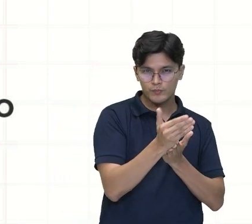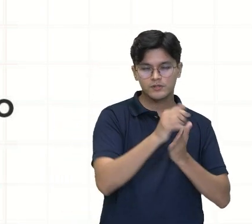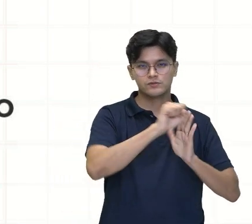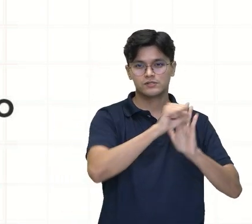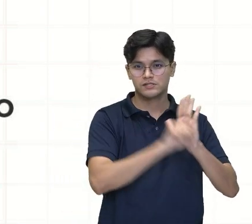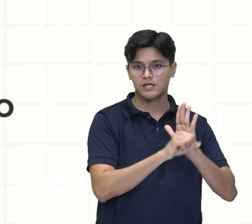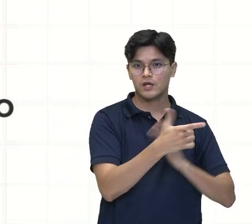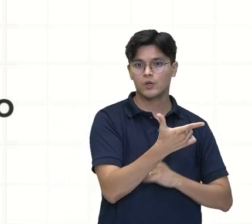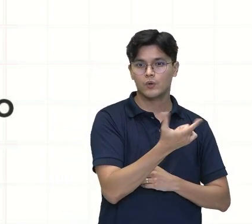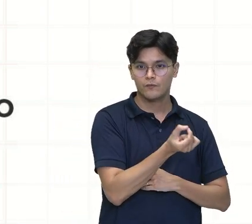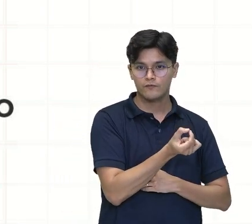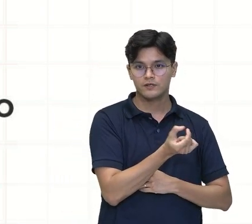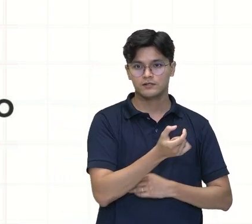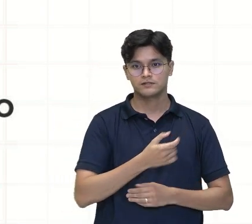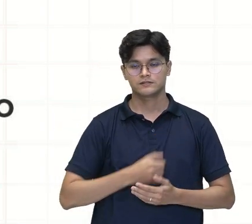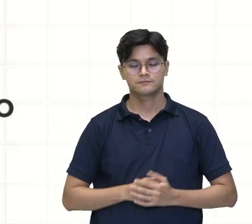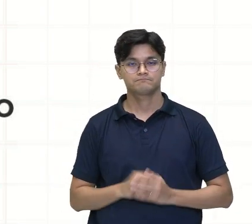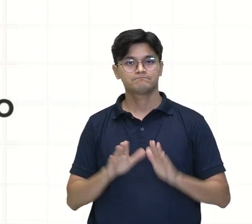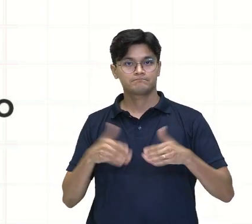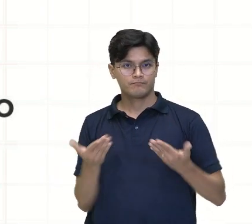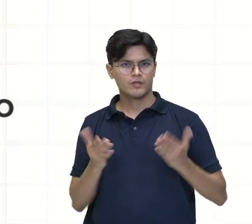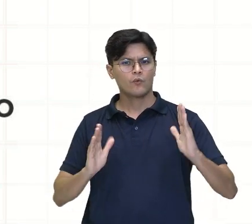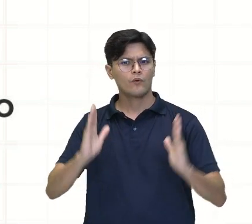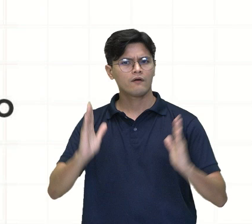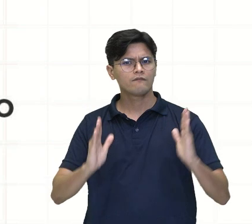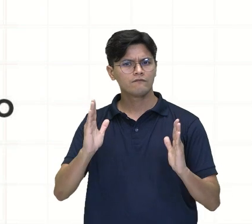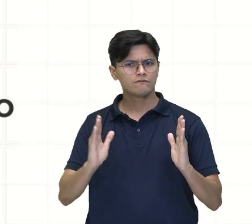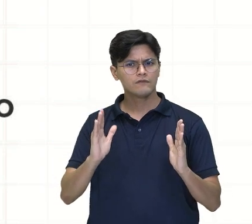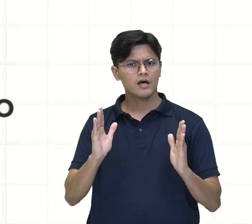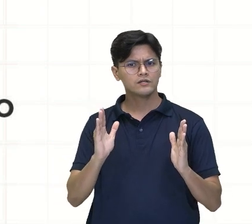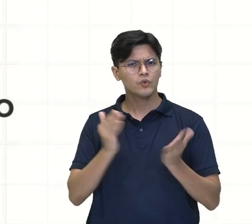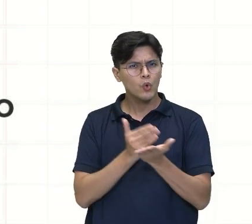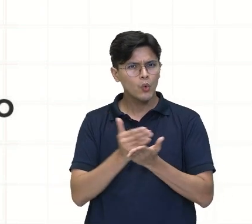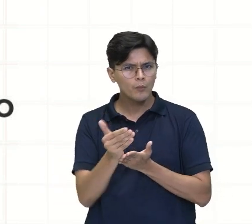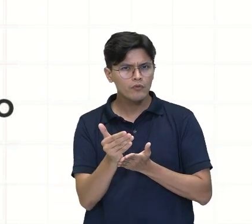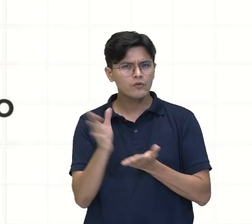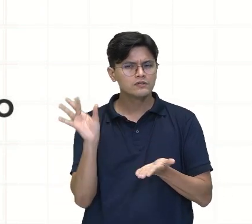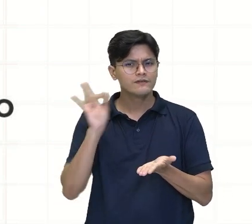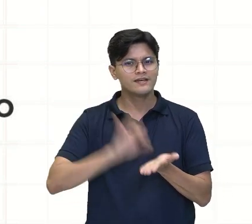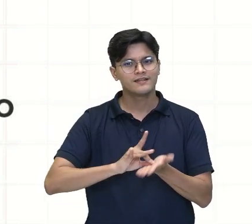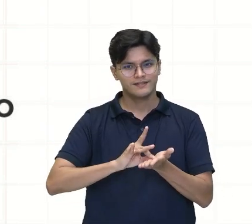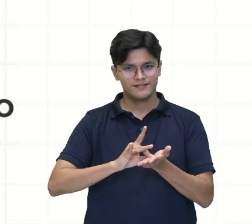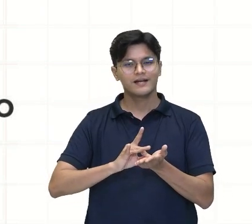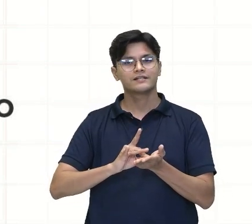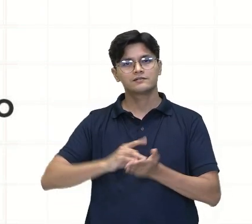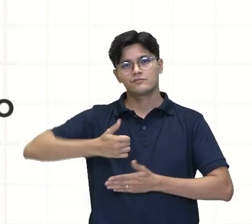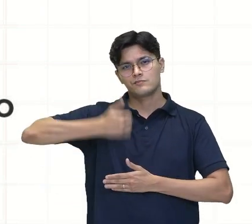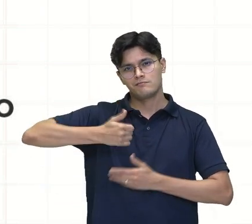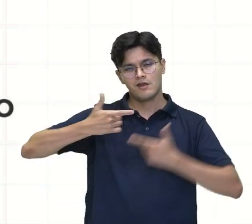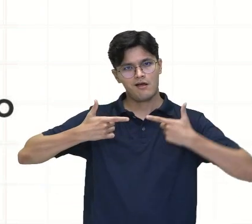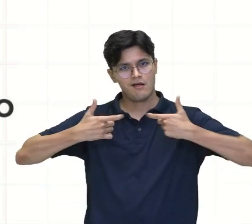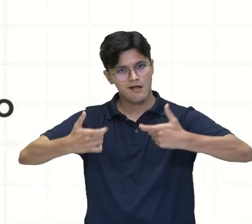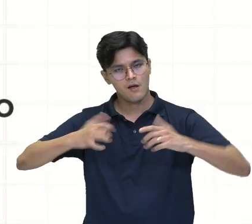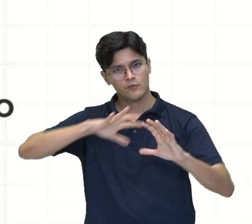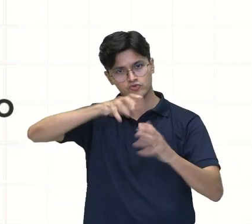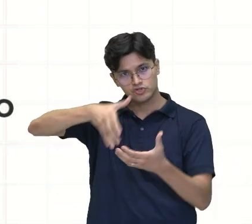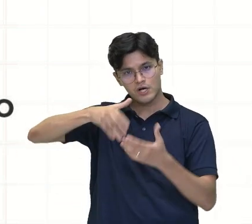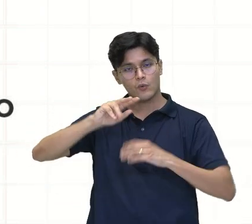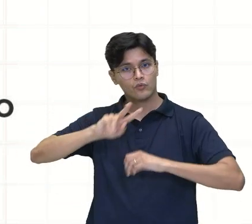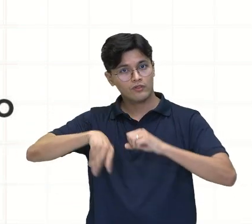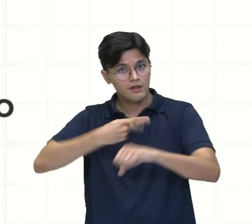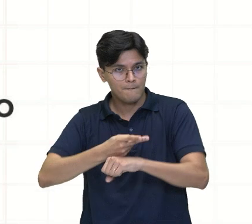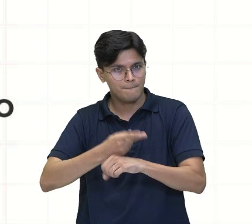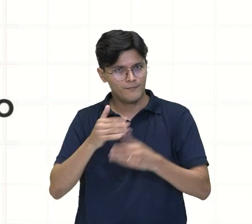do modo de produção capitalista, essa fase, ela se consolidou no pós-Primeira Guerra Mundial, e aí a gente tem a